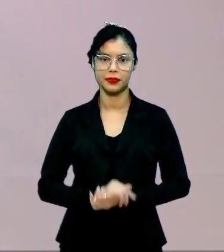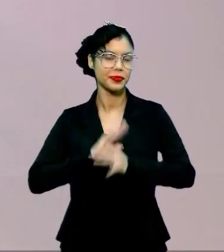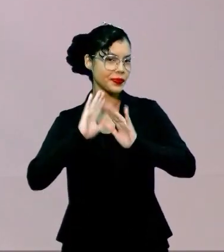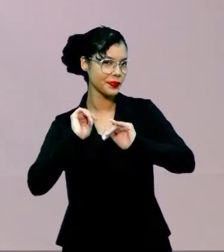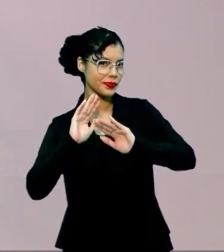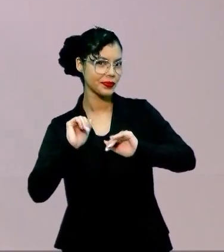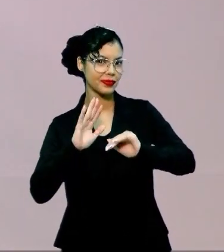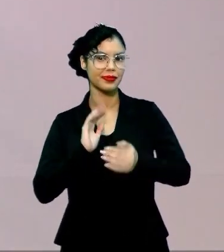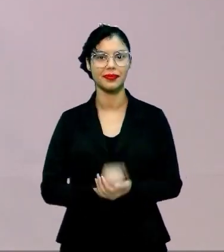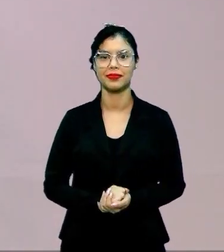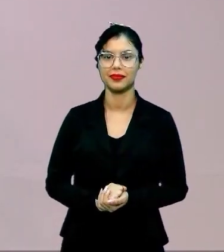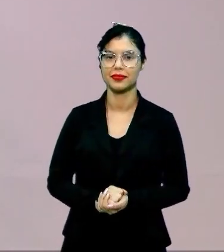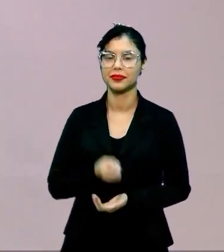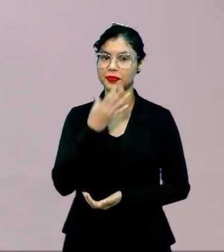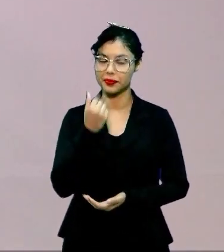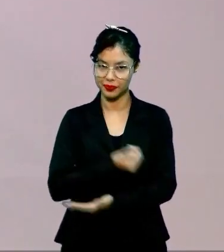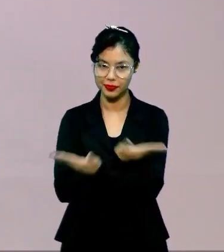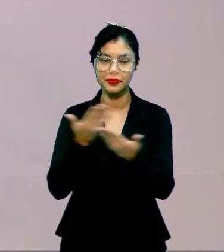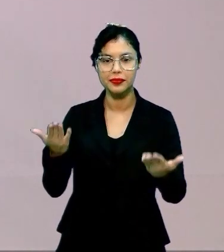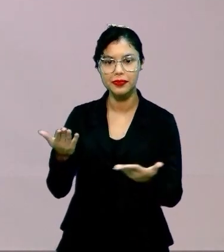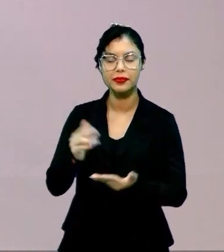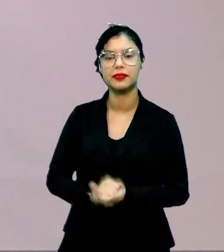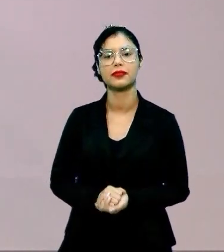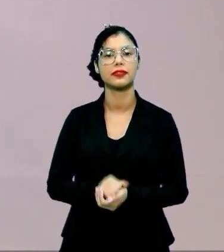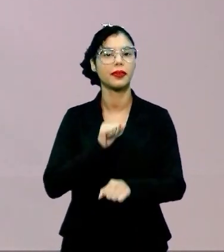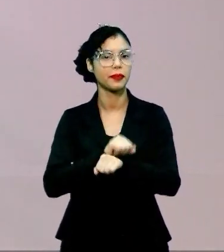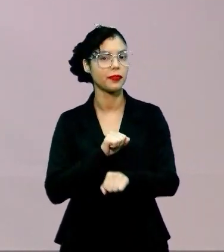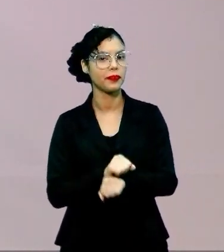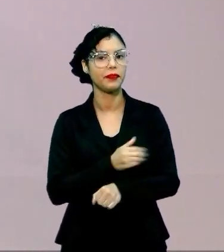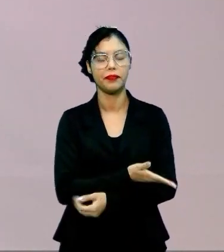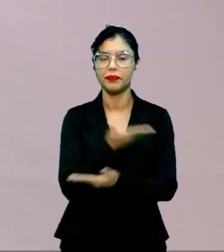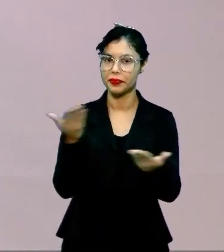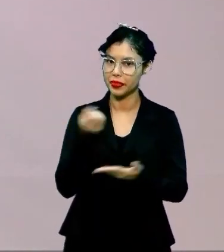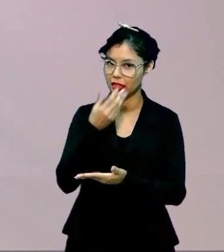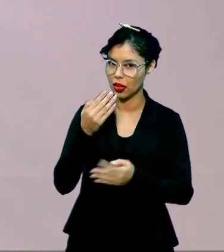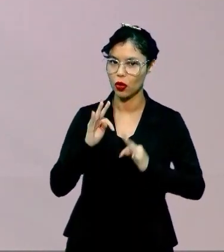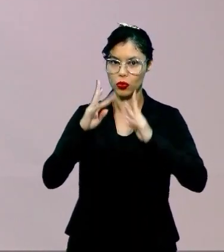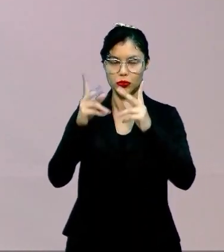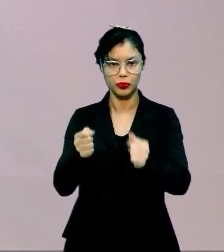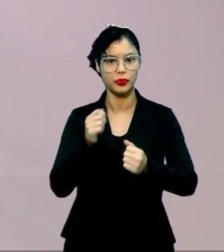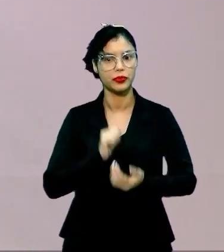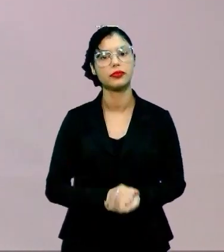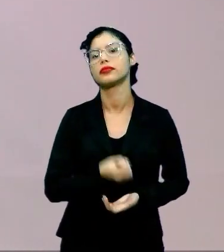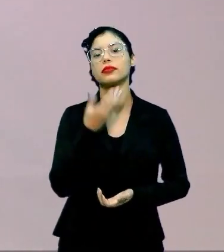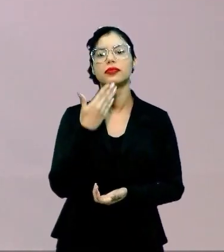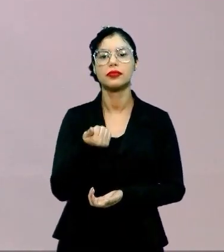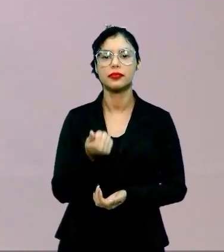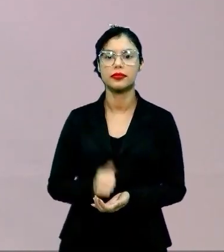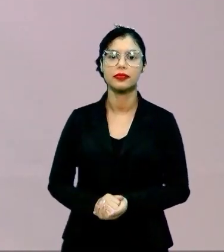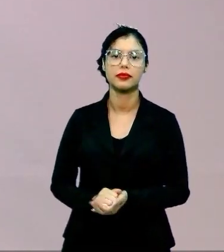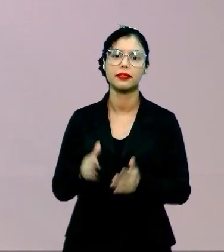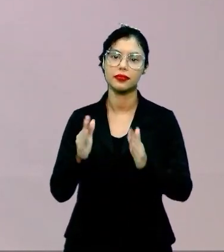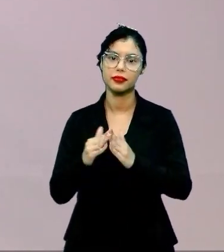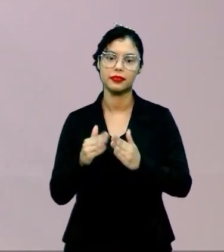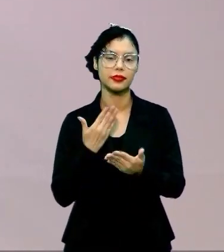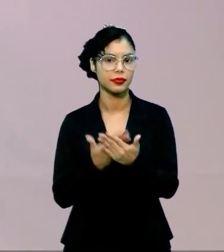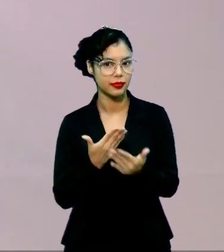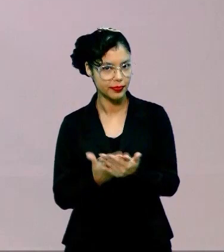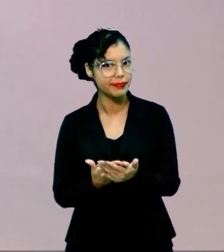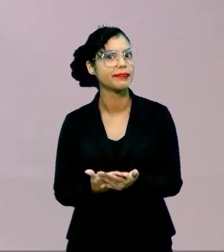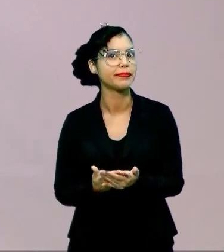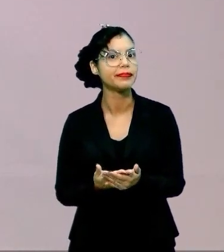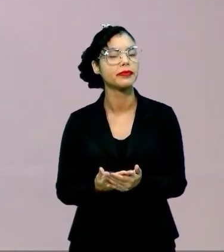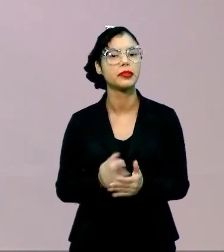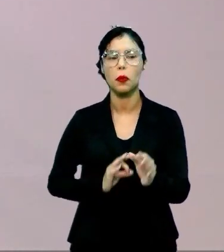Olá pessoal, tudo bem com vocês? Espero que vocês estejam todos muito bem nas suas casas, estudando